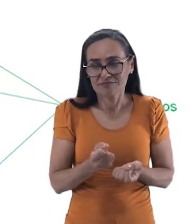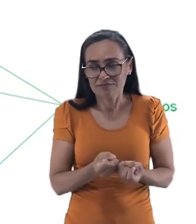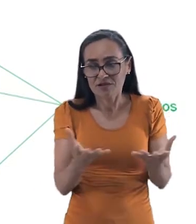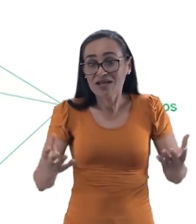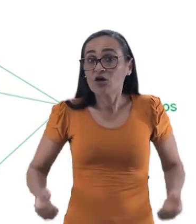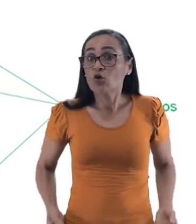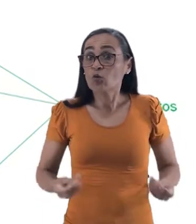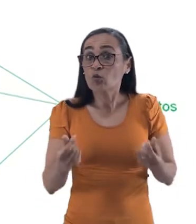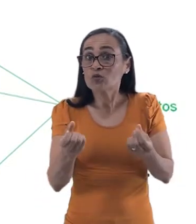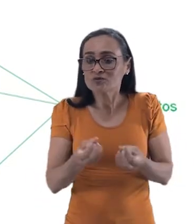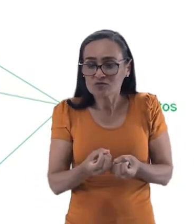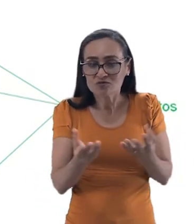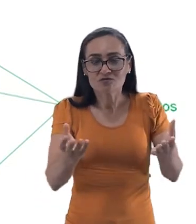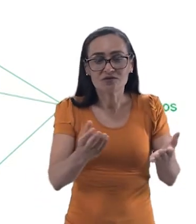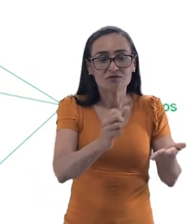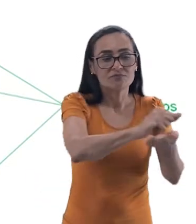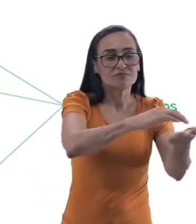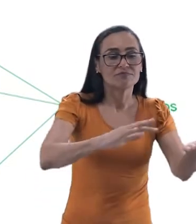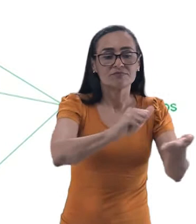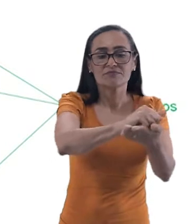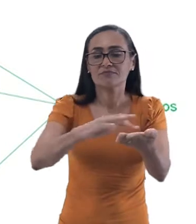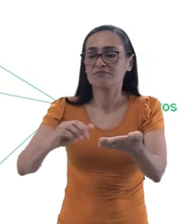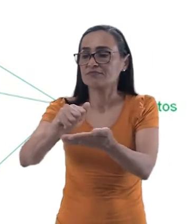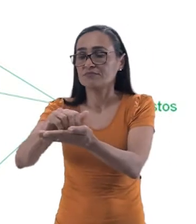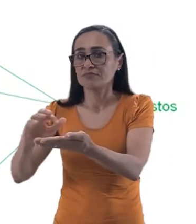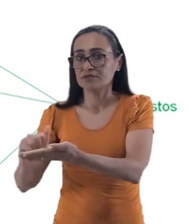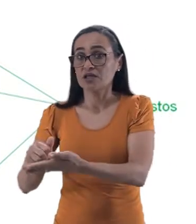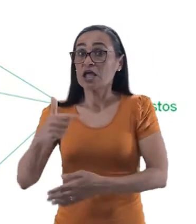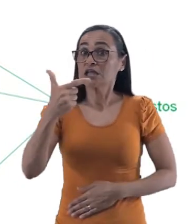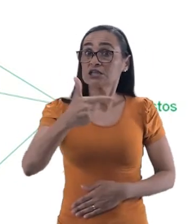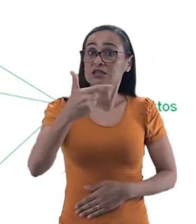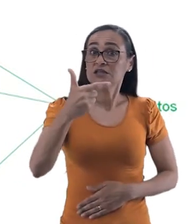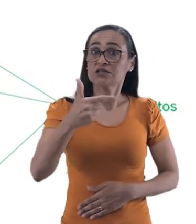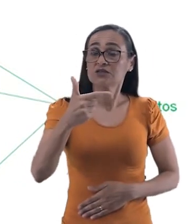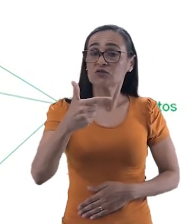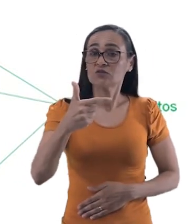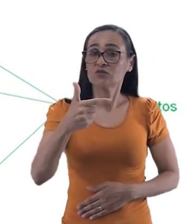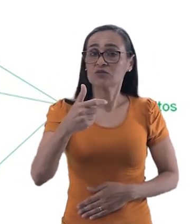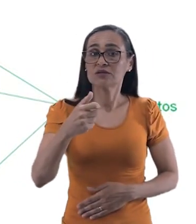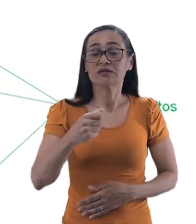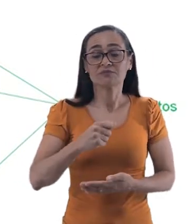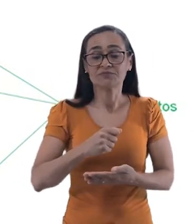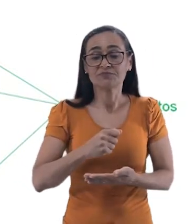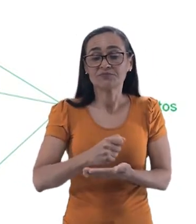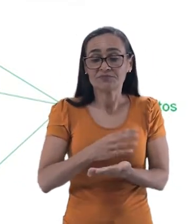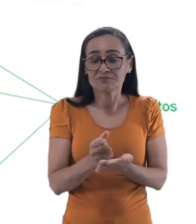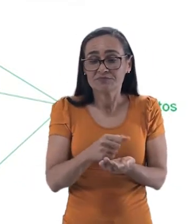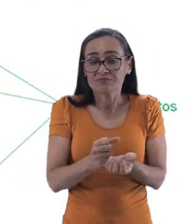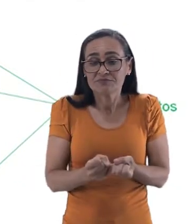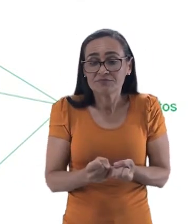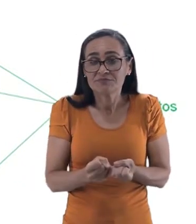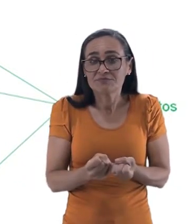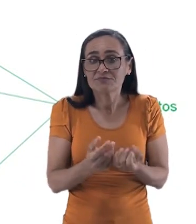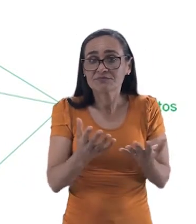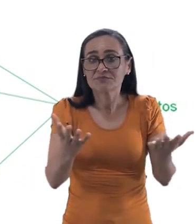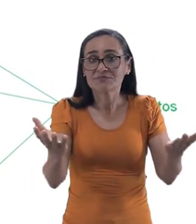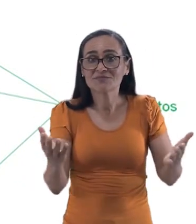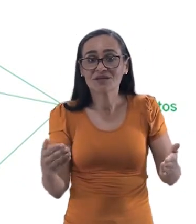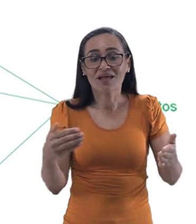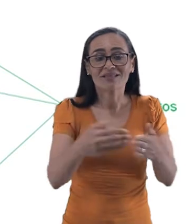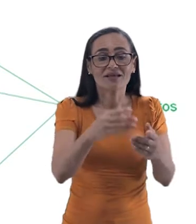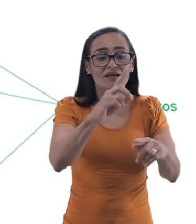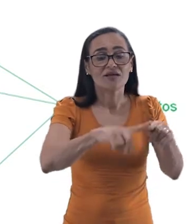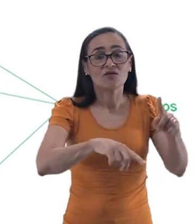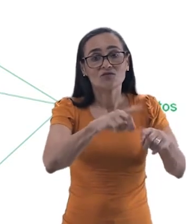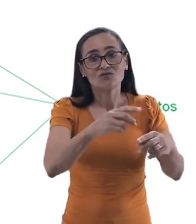alocação dos custos às atividades e a segunda, alocação dos custos das